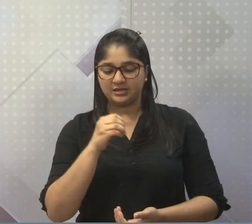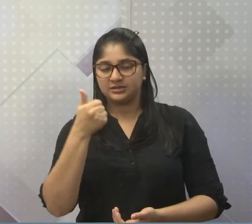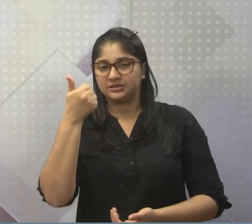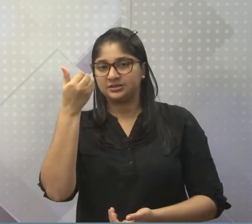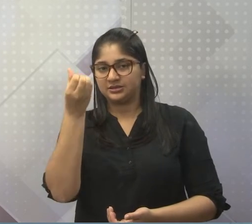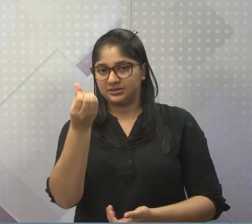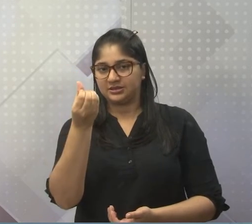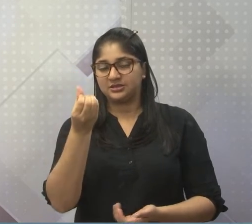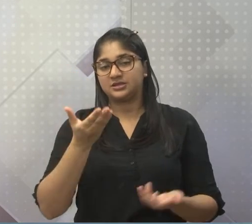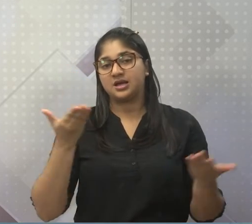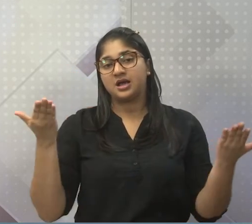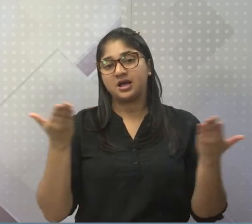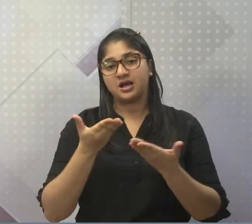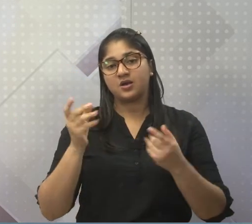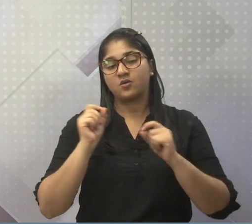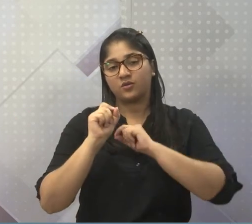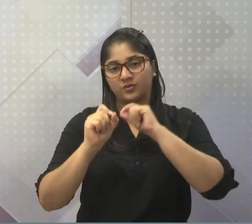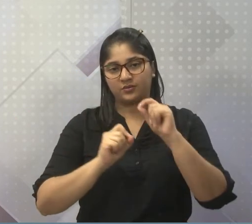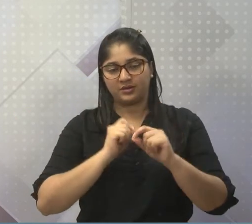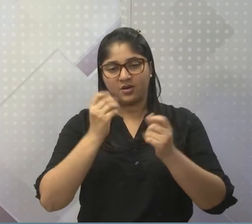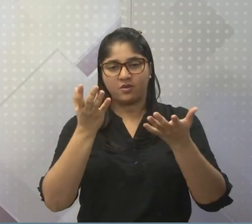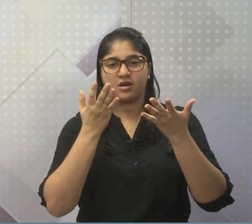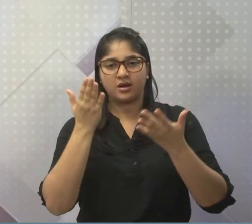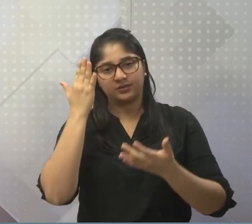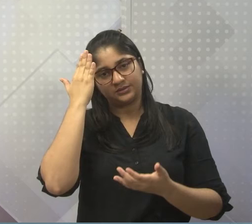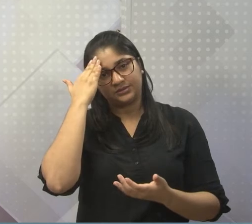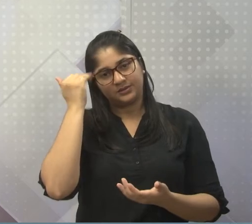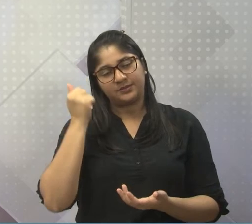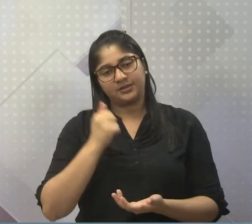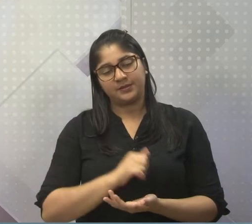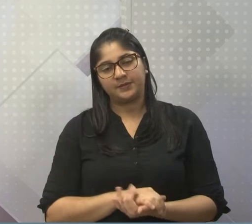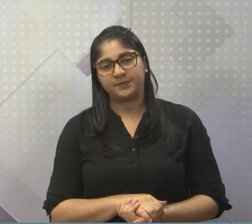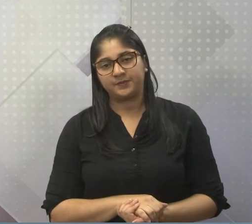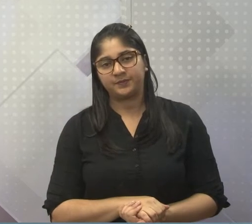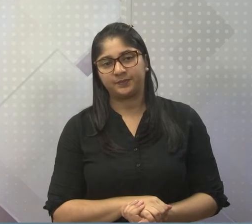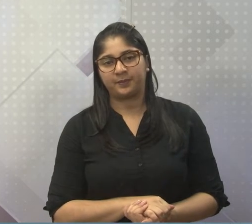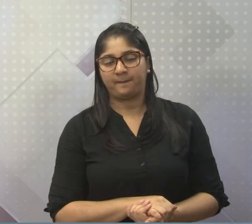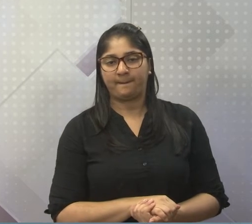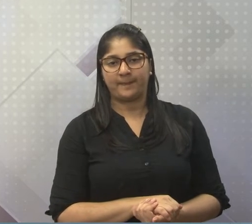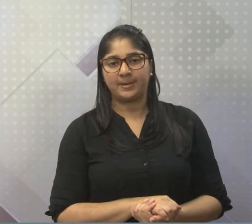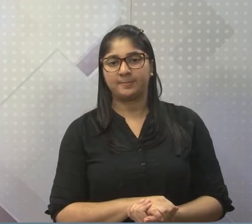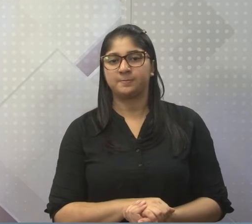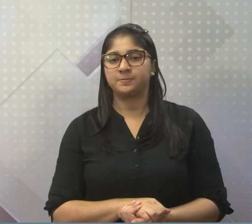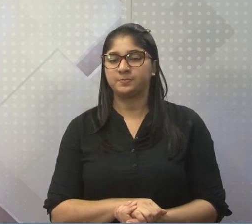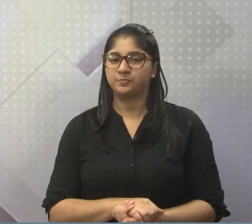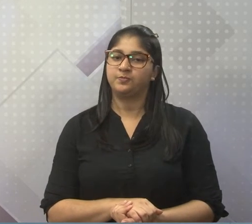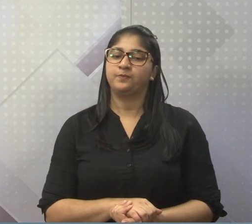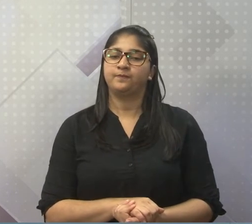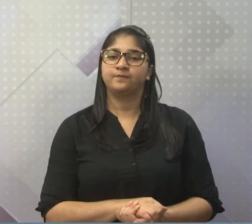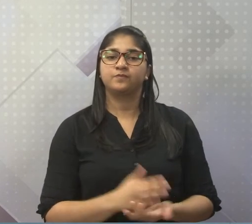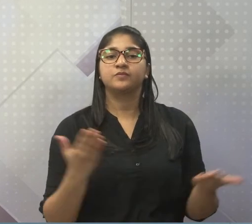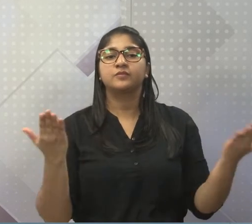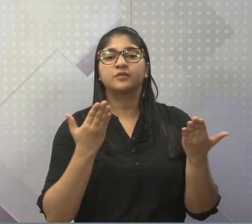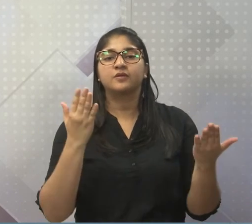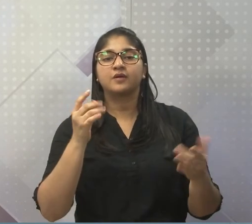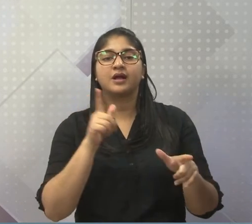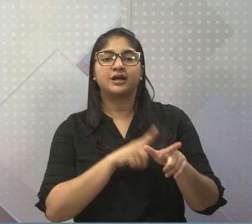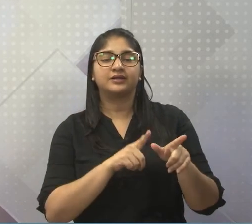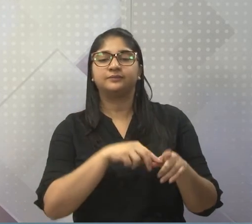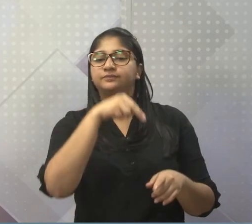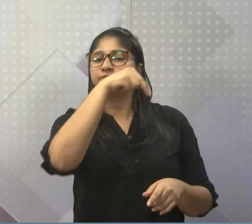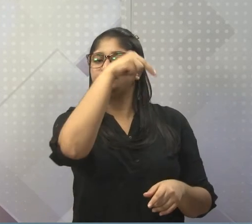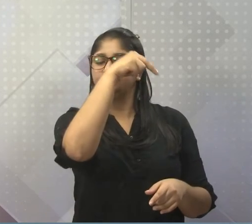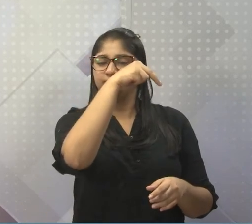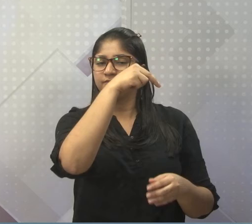peço a vocês que vocês calculem, deixa eu ver o que é que ele pede na questão, eu peço a vocês que calculem o N.